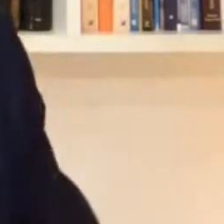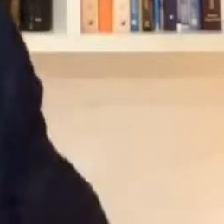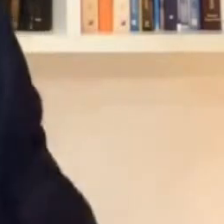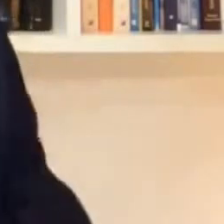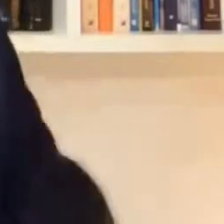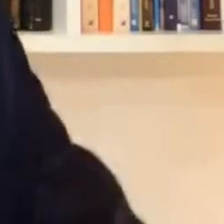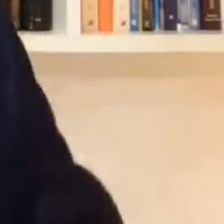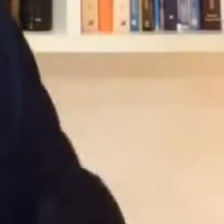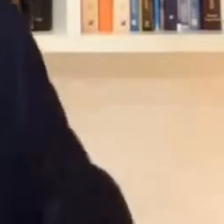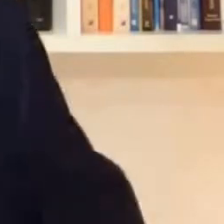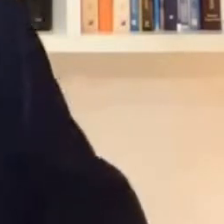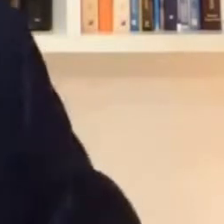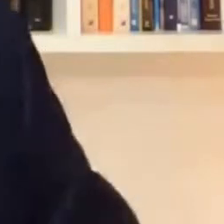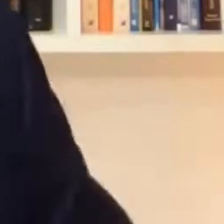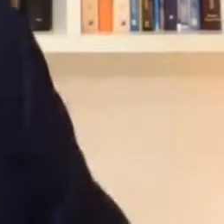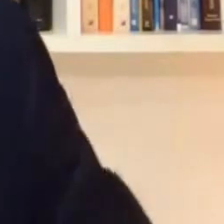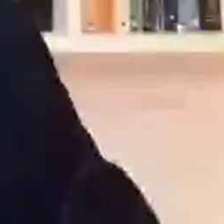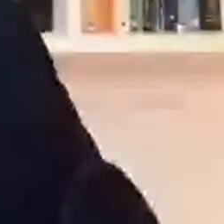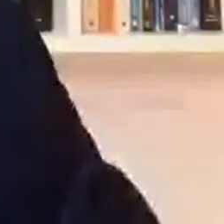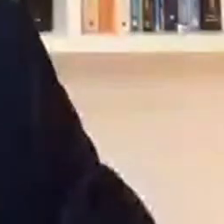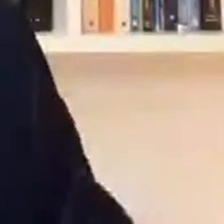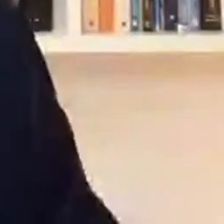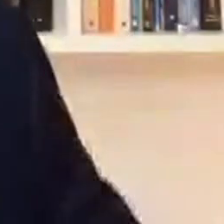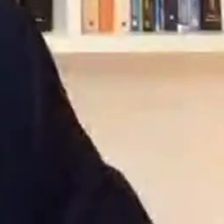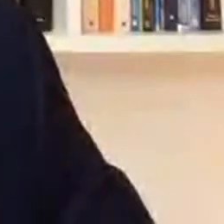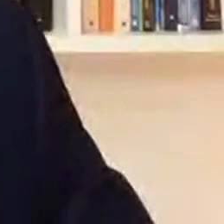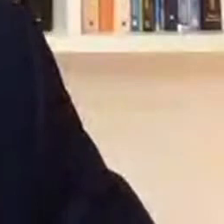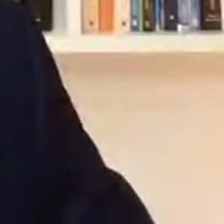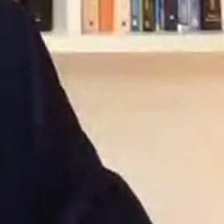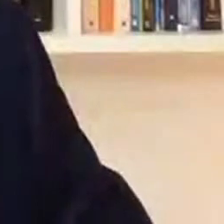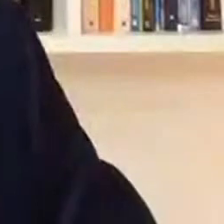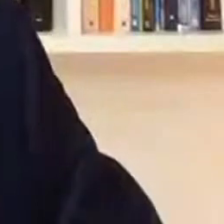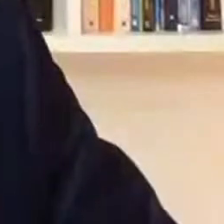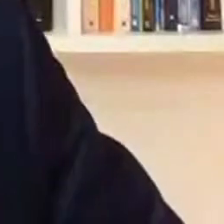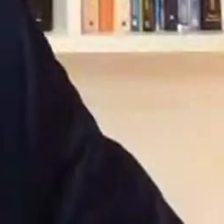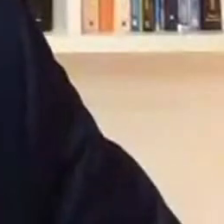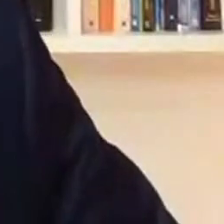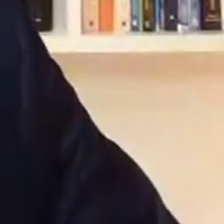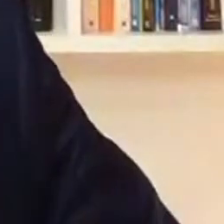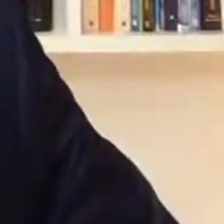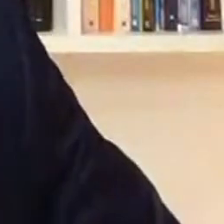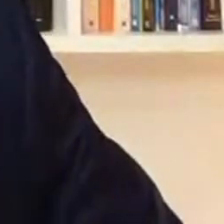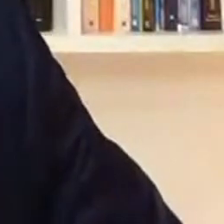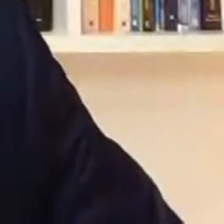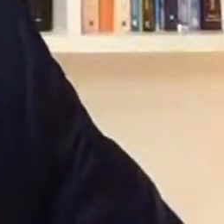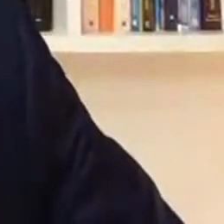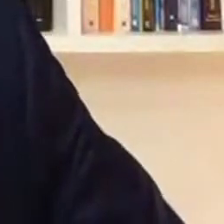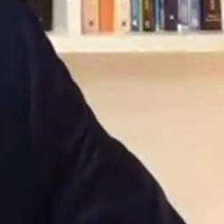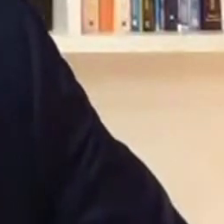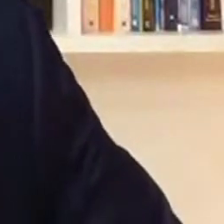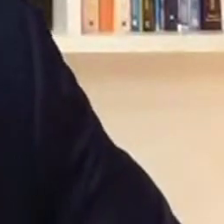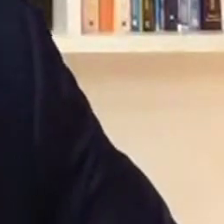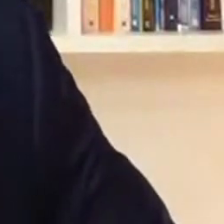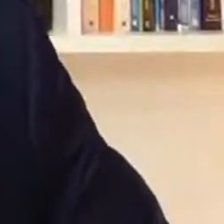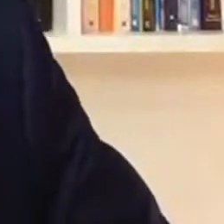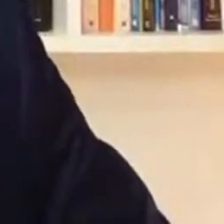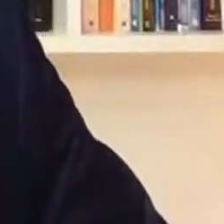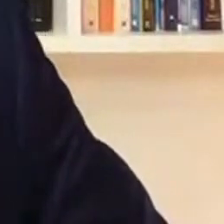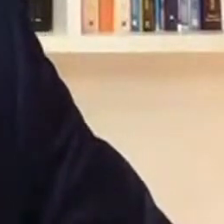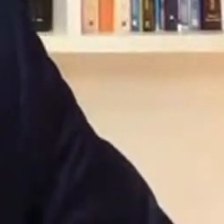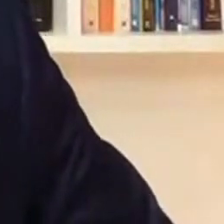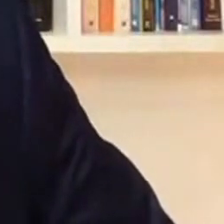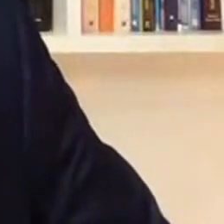aprofundar muito e por isso estamos aqui nessa segunda meia hora quero cumprimentar você está em casa Você está no trabalho você está viajando